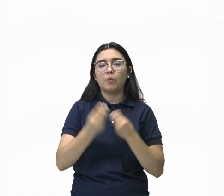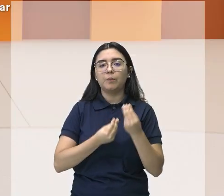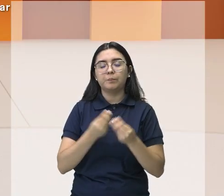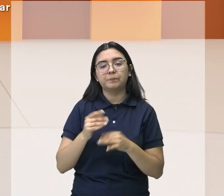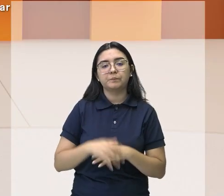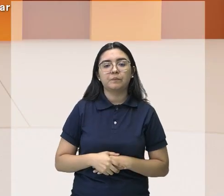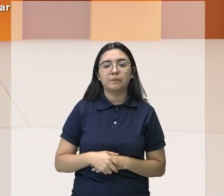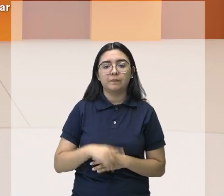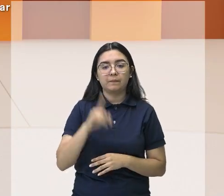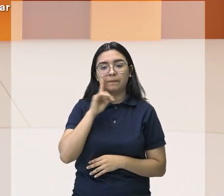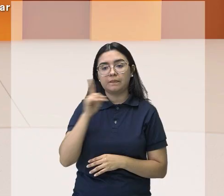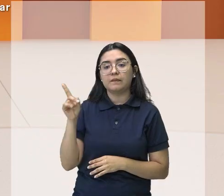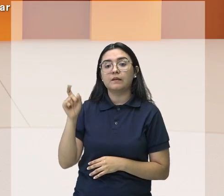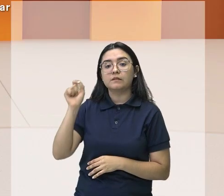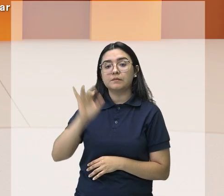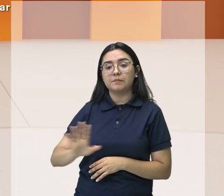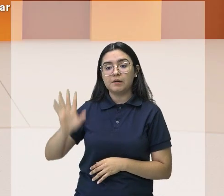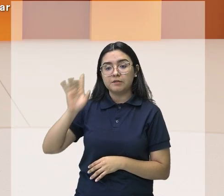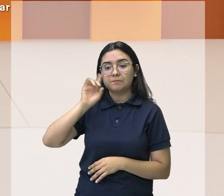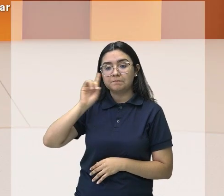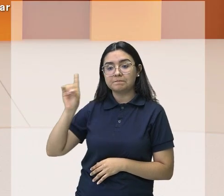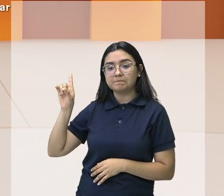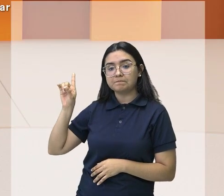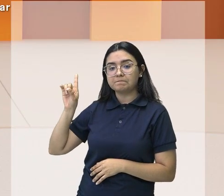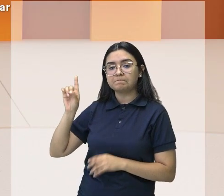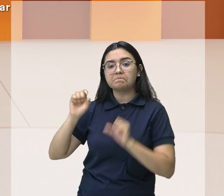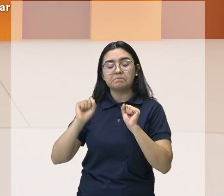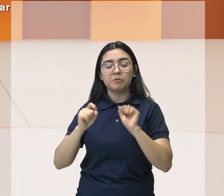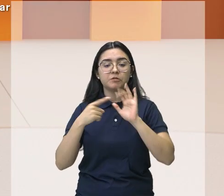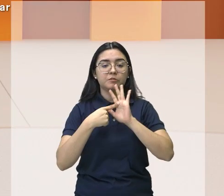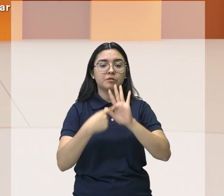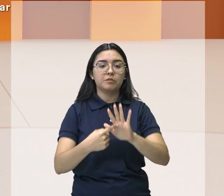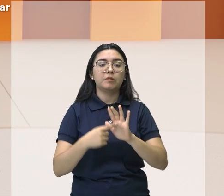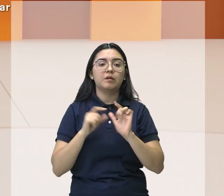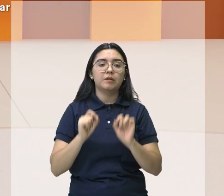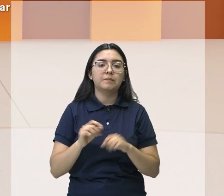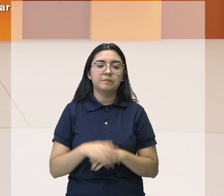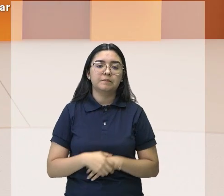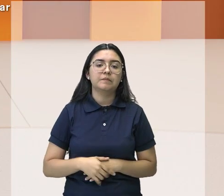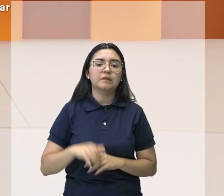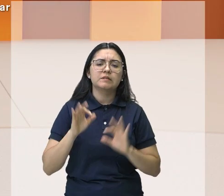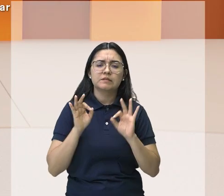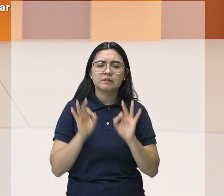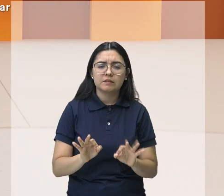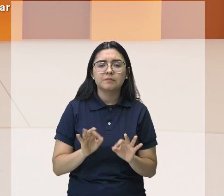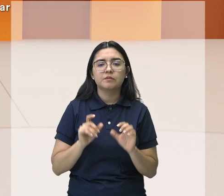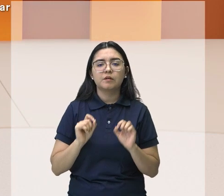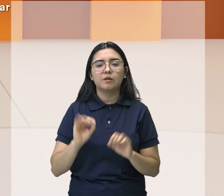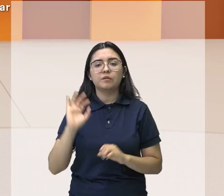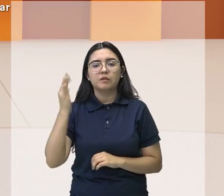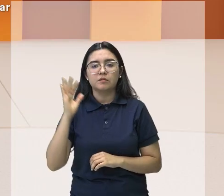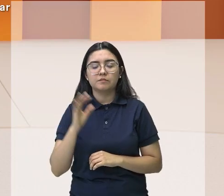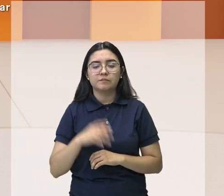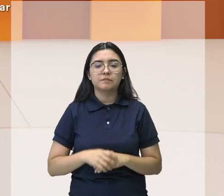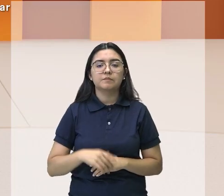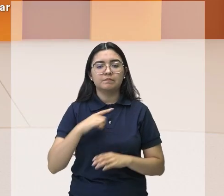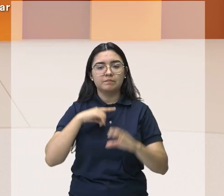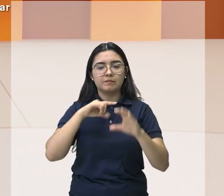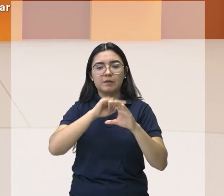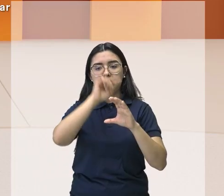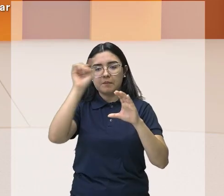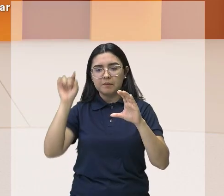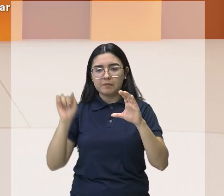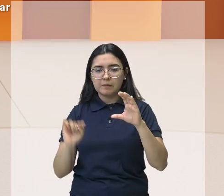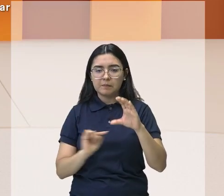Este desenho, agora sim, este desenho pode mostrar para vocês exatamente o que acontece. Vejam aí que